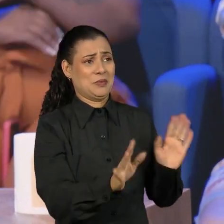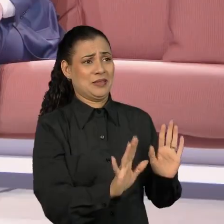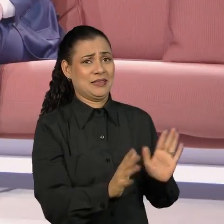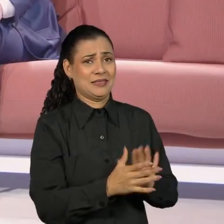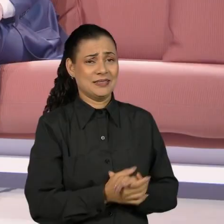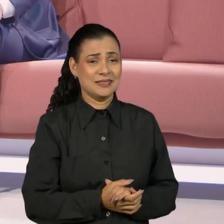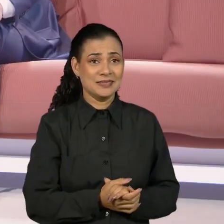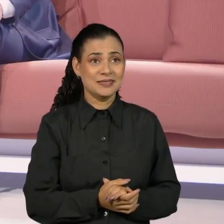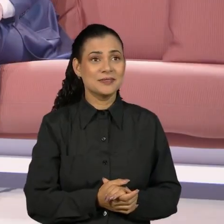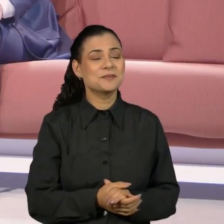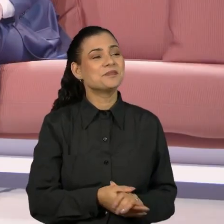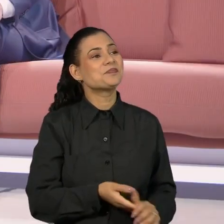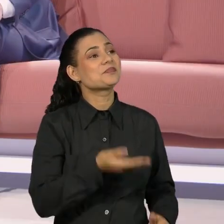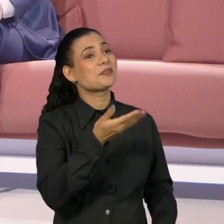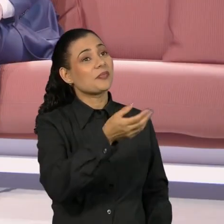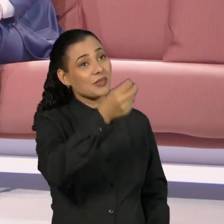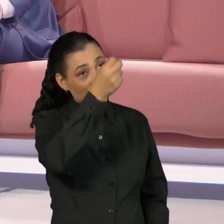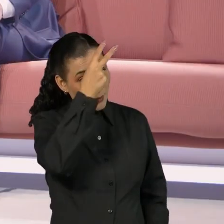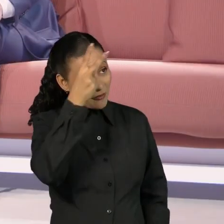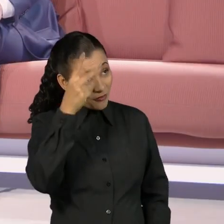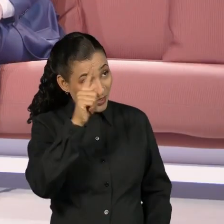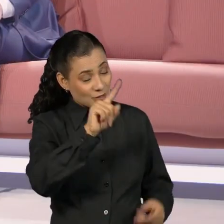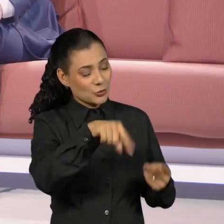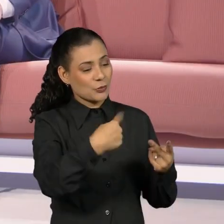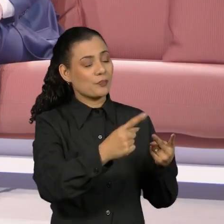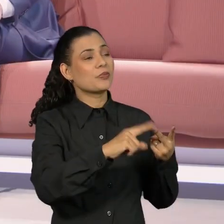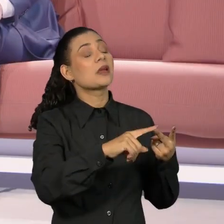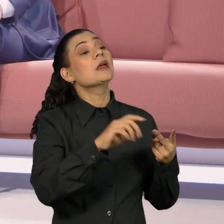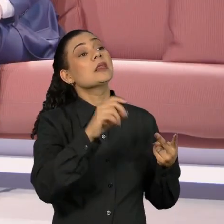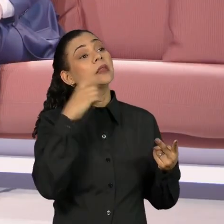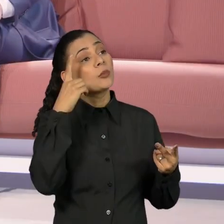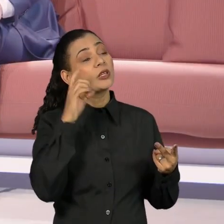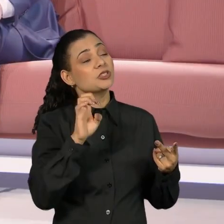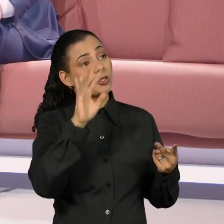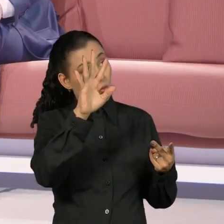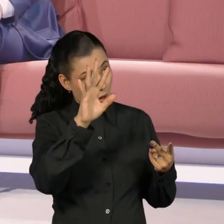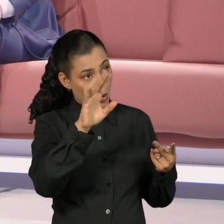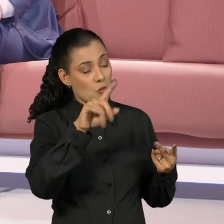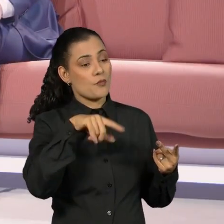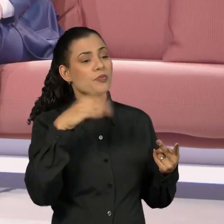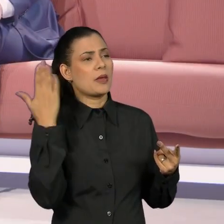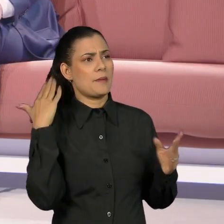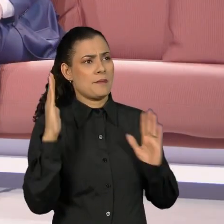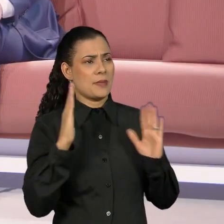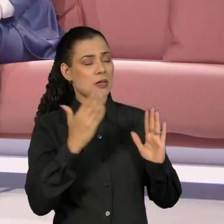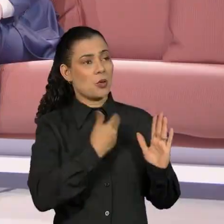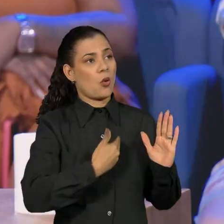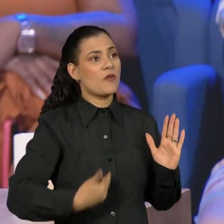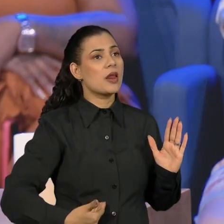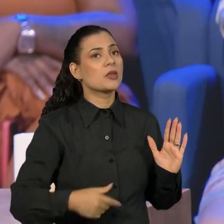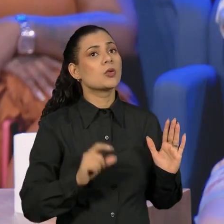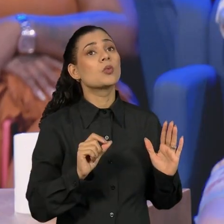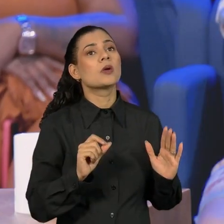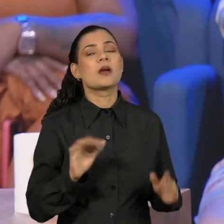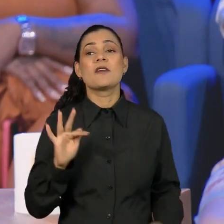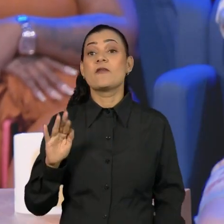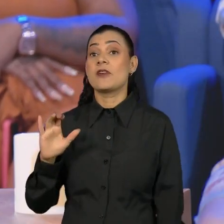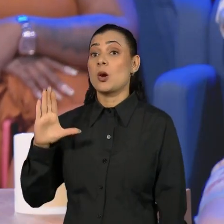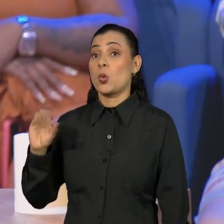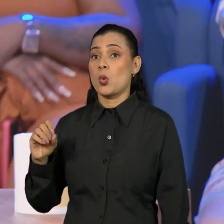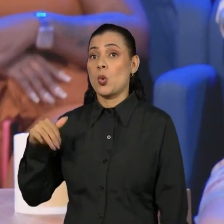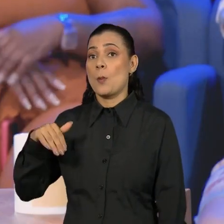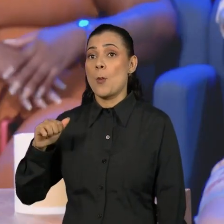Presidente, o senhor de prefeito vira deputado estadual primeiro. Na época, o governador... Franco Montoro. Era o